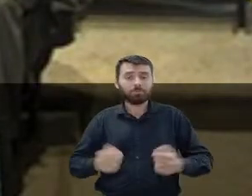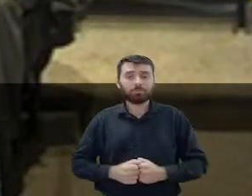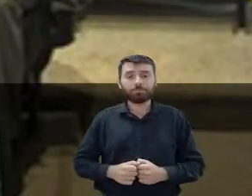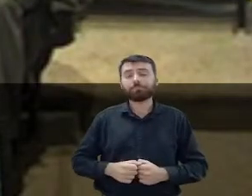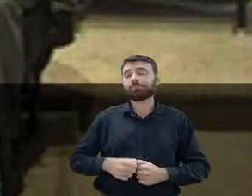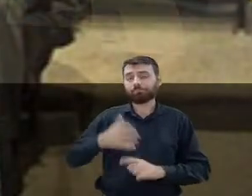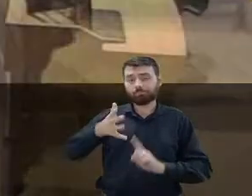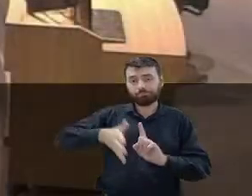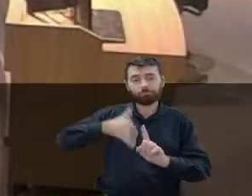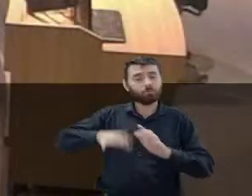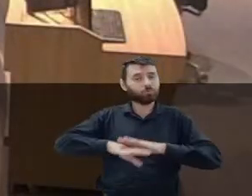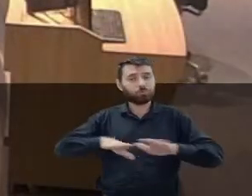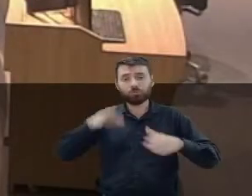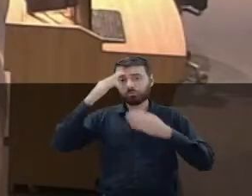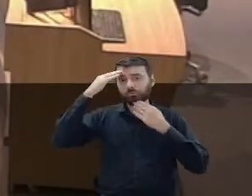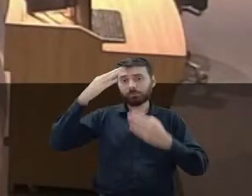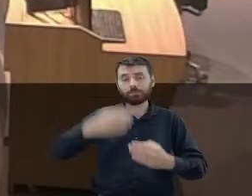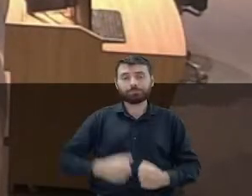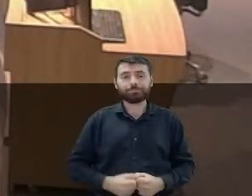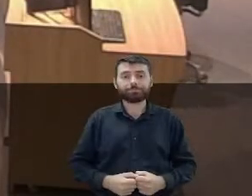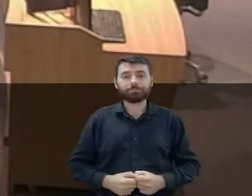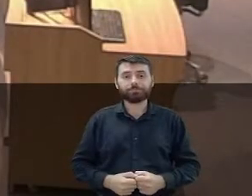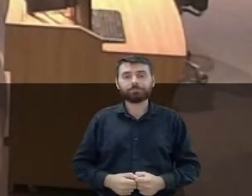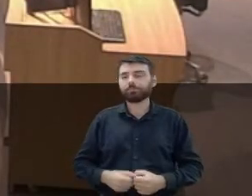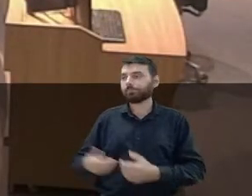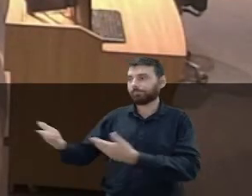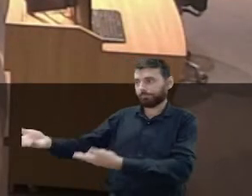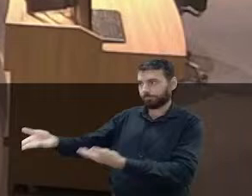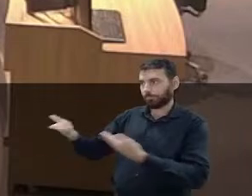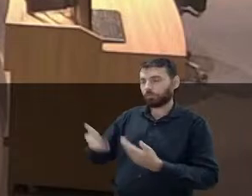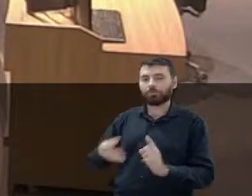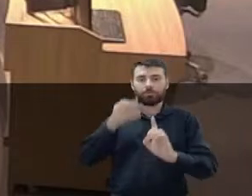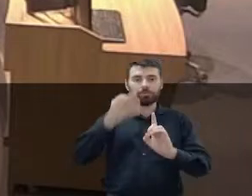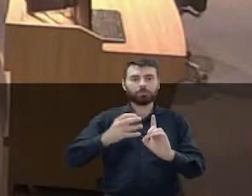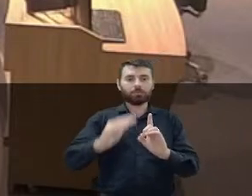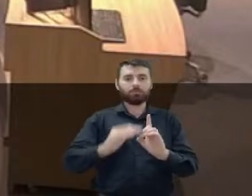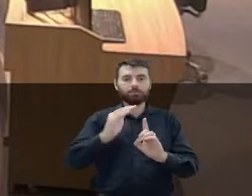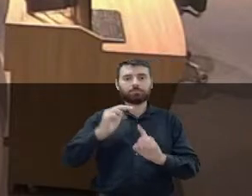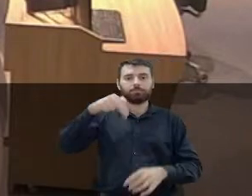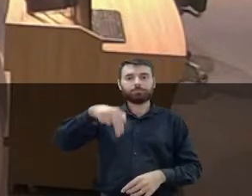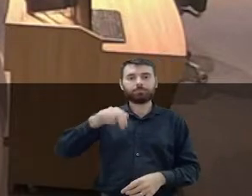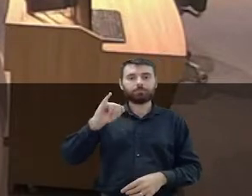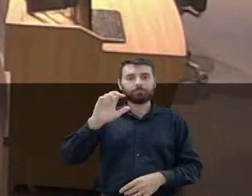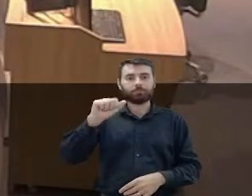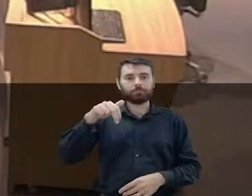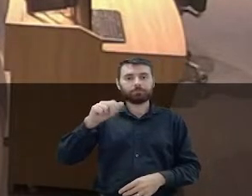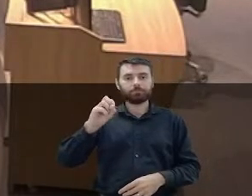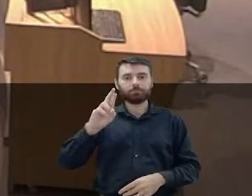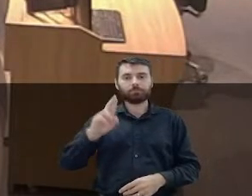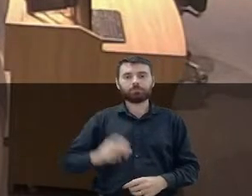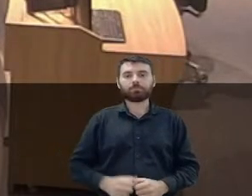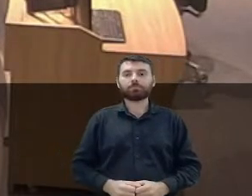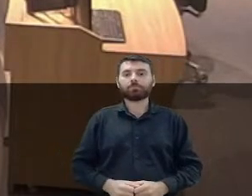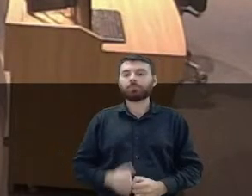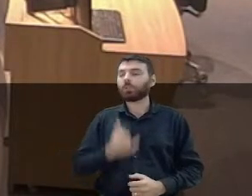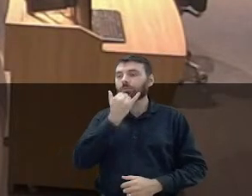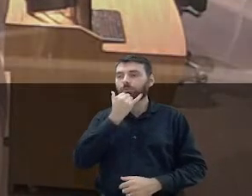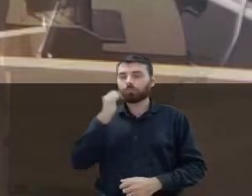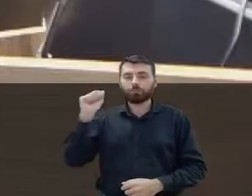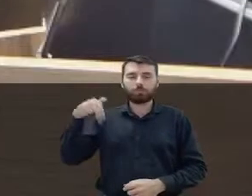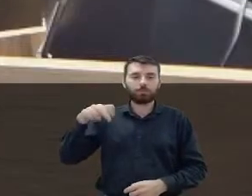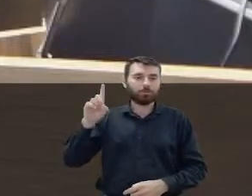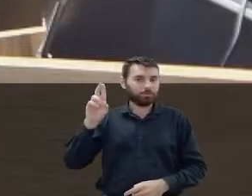Excelências. Obrigado. Obrigado, doutor Henrique. Com a palavra, desembargador Nicanor. Desembargador André, perdão.